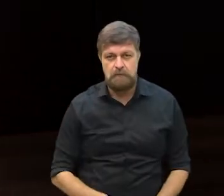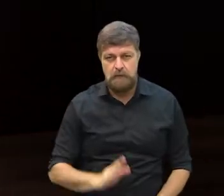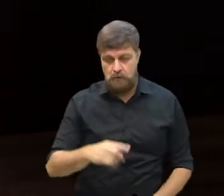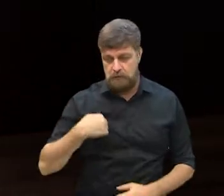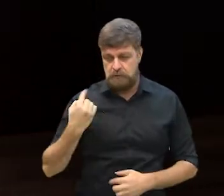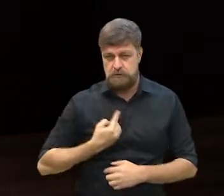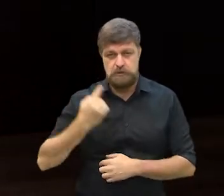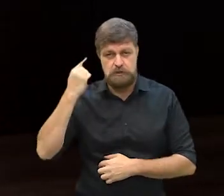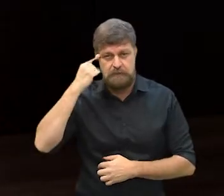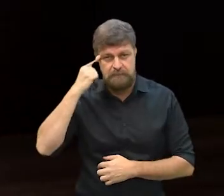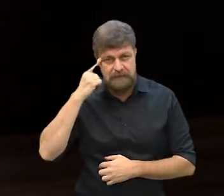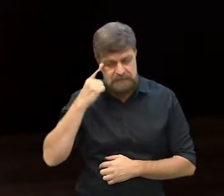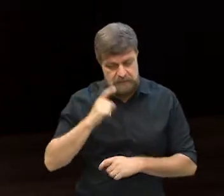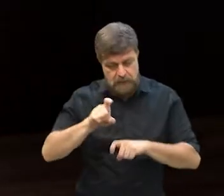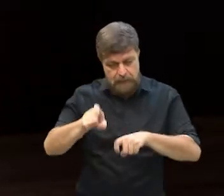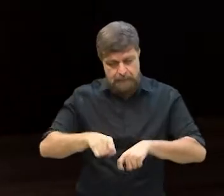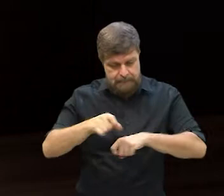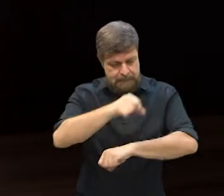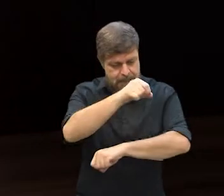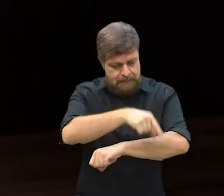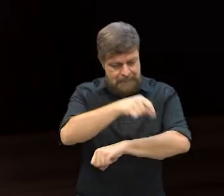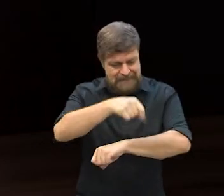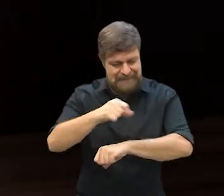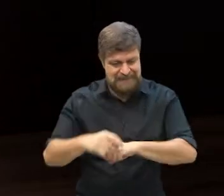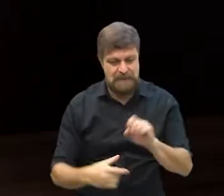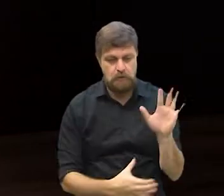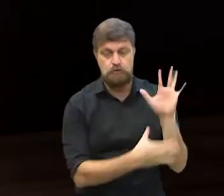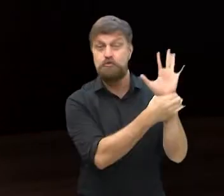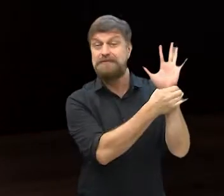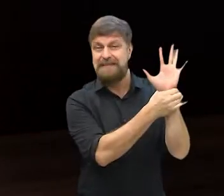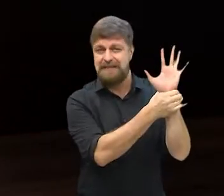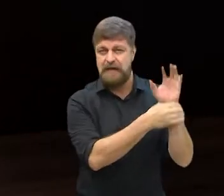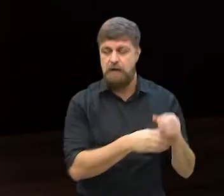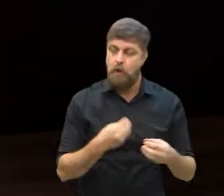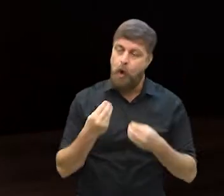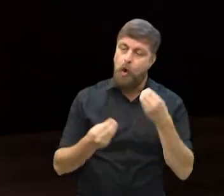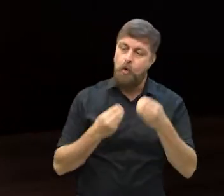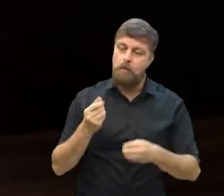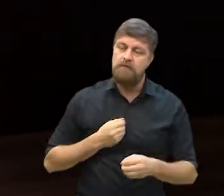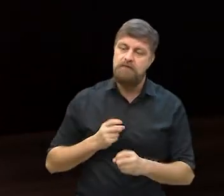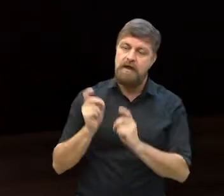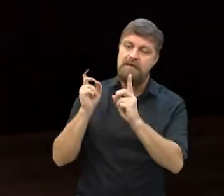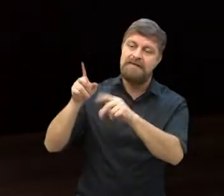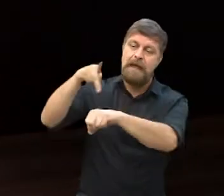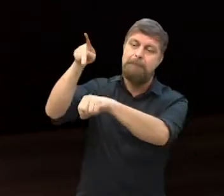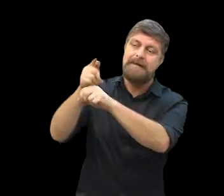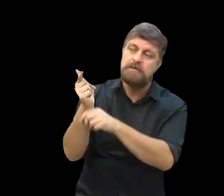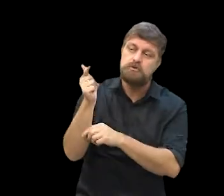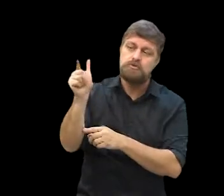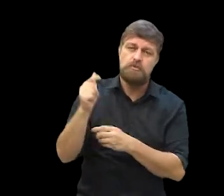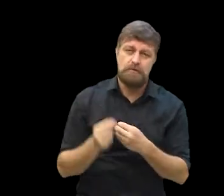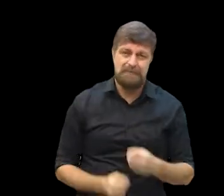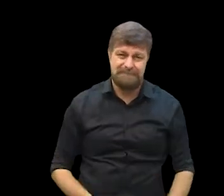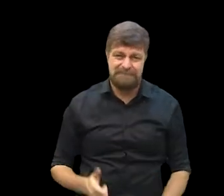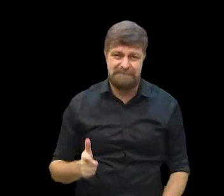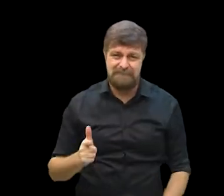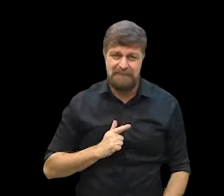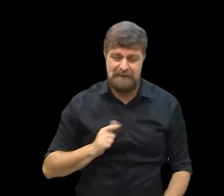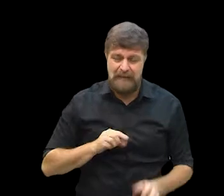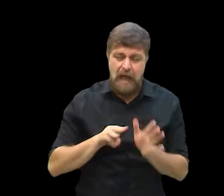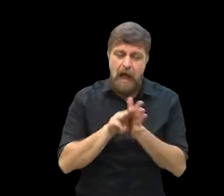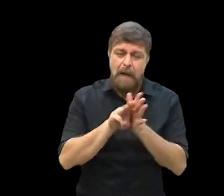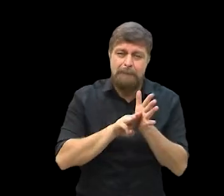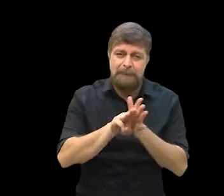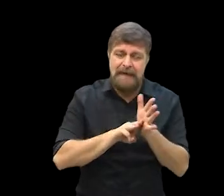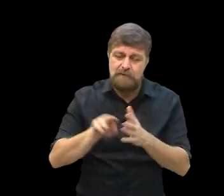fala em produção sustentável, como foi chegar ao mercado internacional? Qual foram